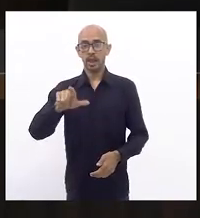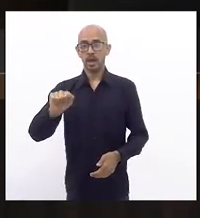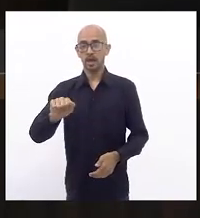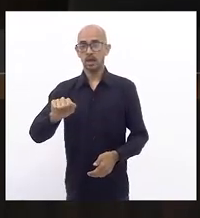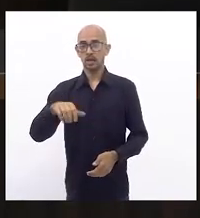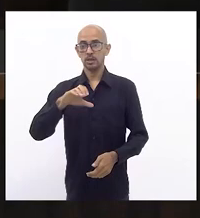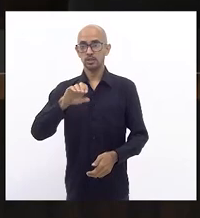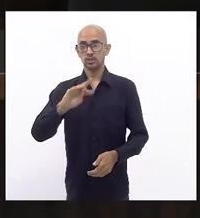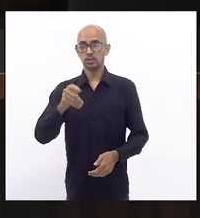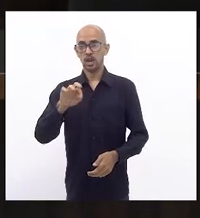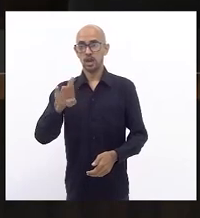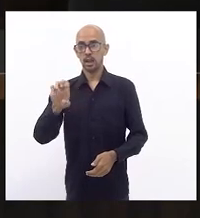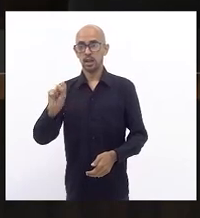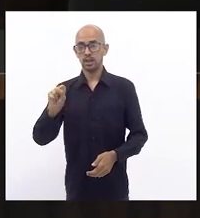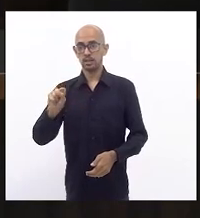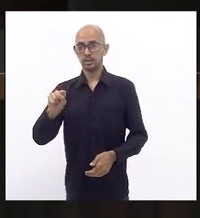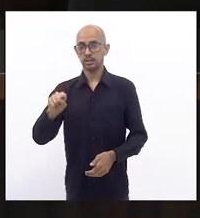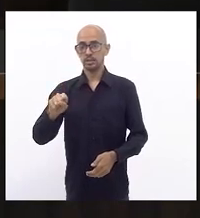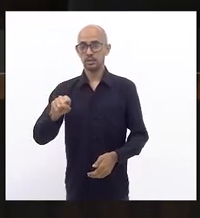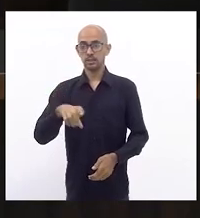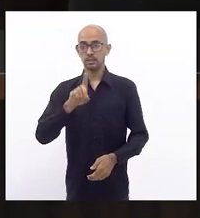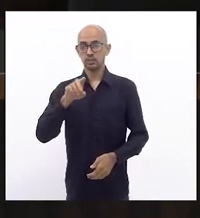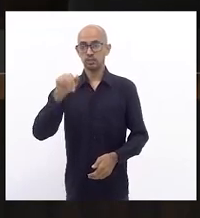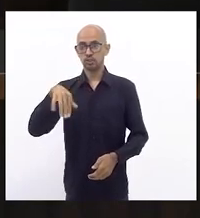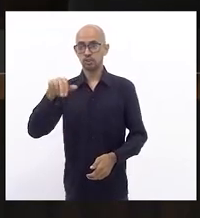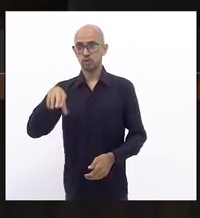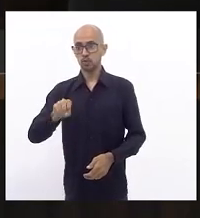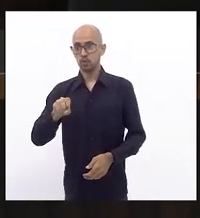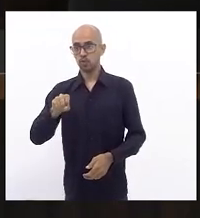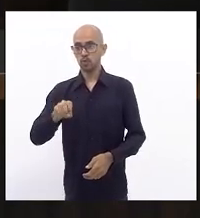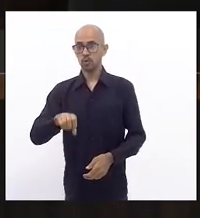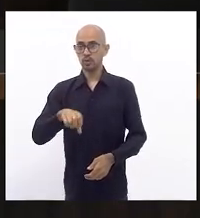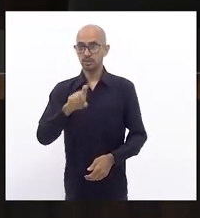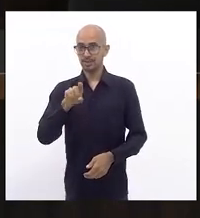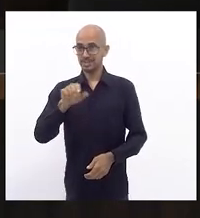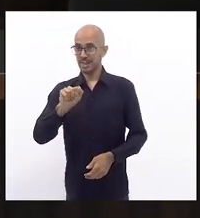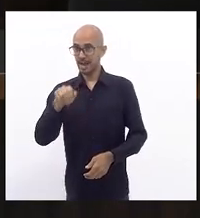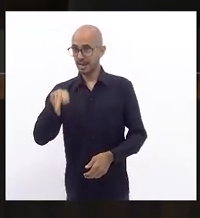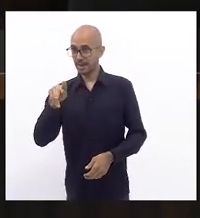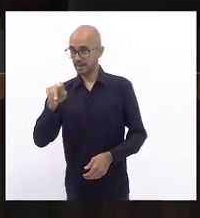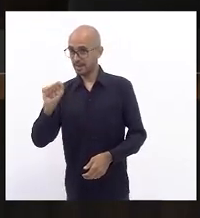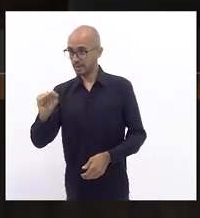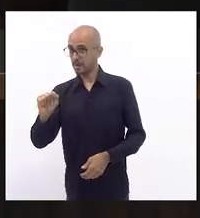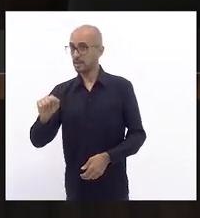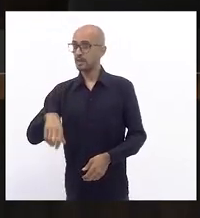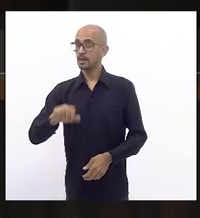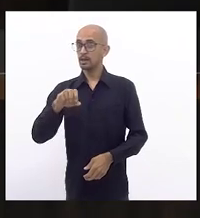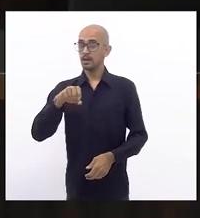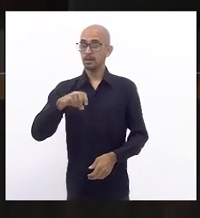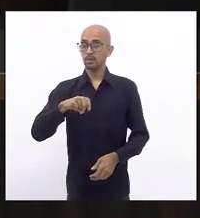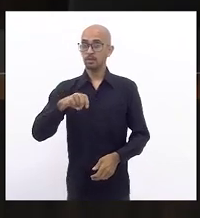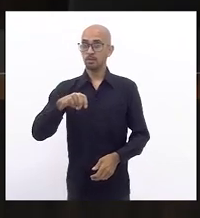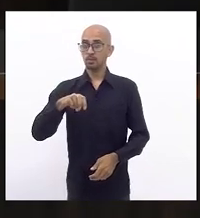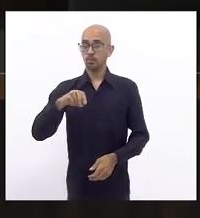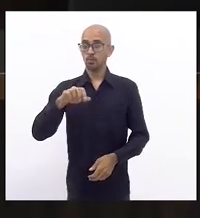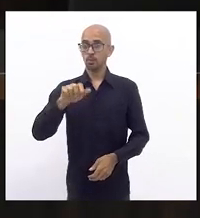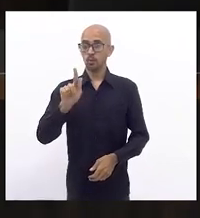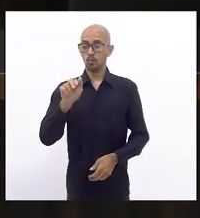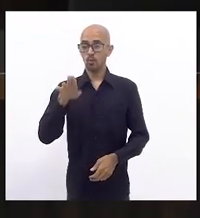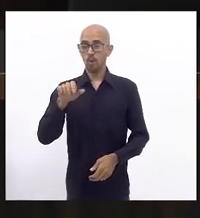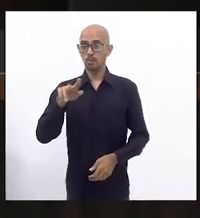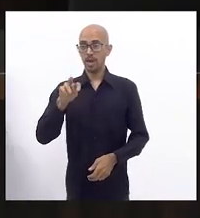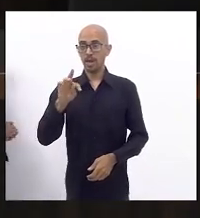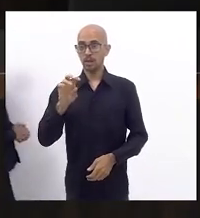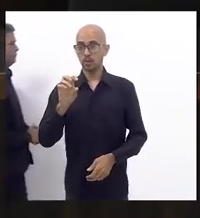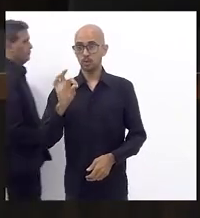Charles Batista, deputado Marcelo Dino, deputado Renato Zaca, deputado Rosenberg Reis, deputado Márcio Galberto. A presidência